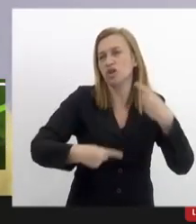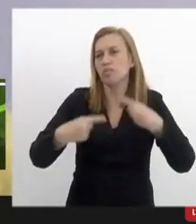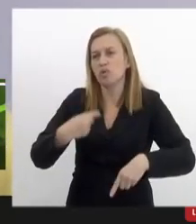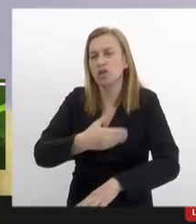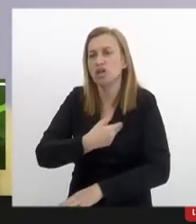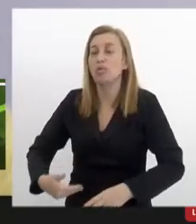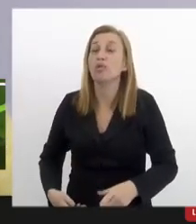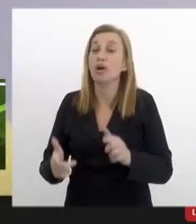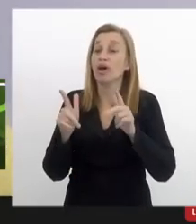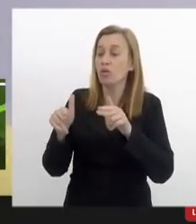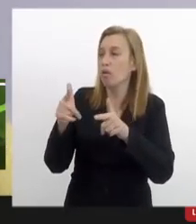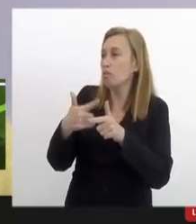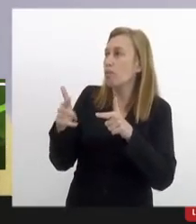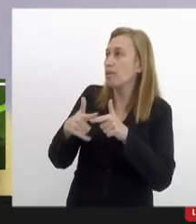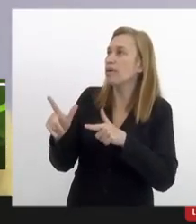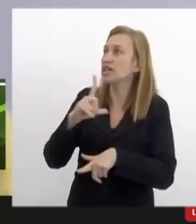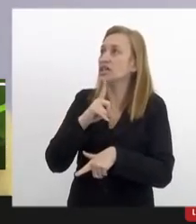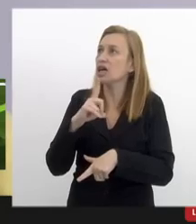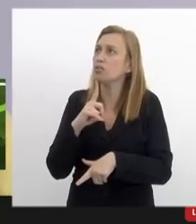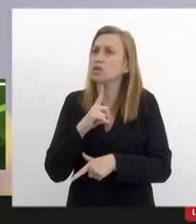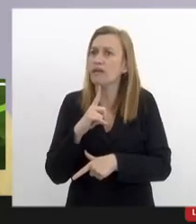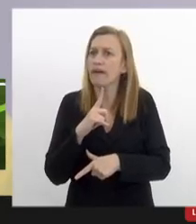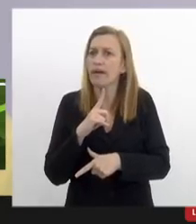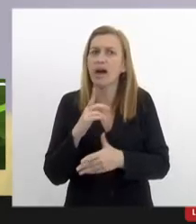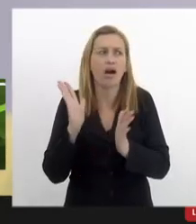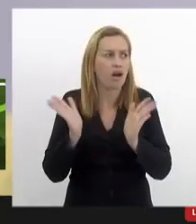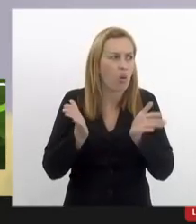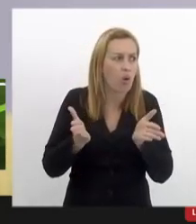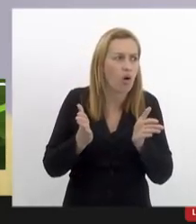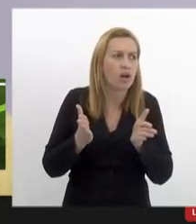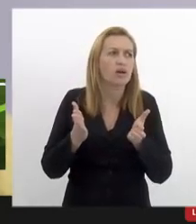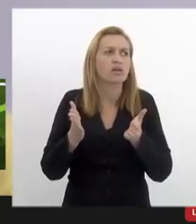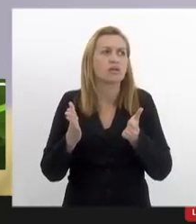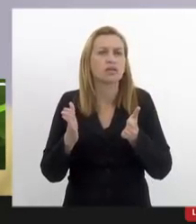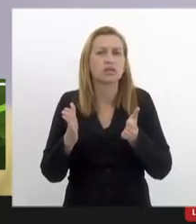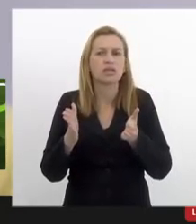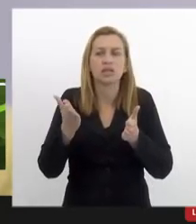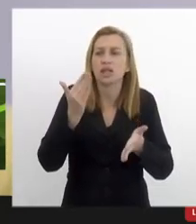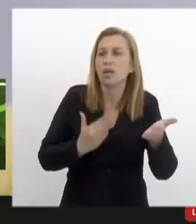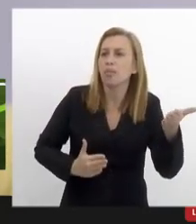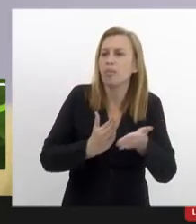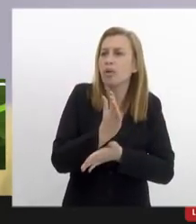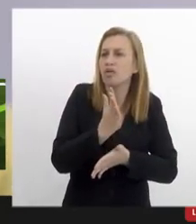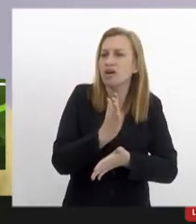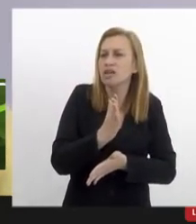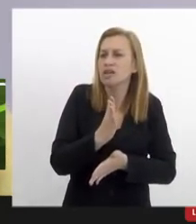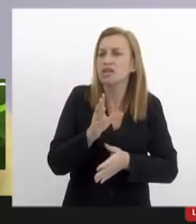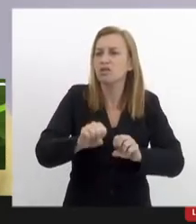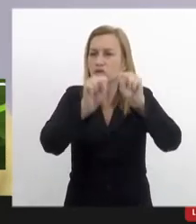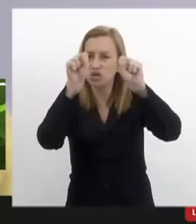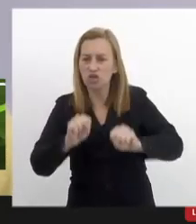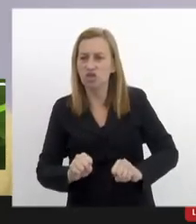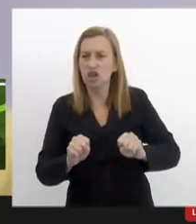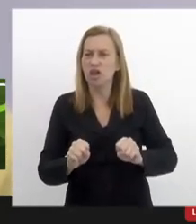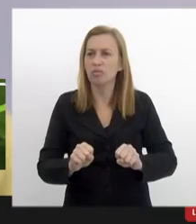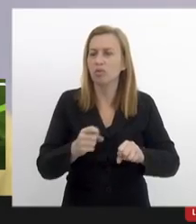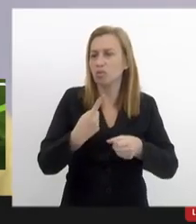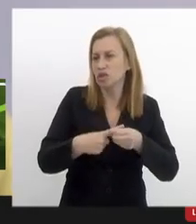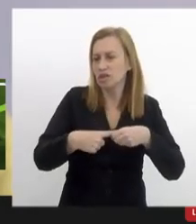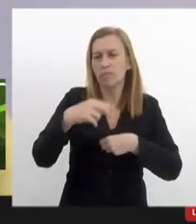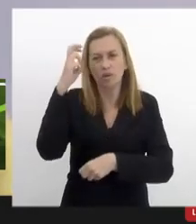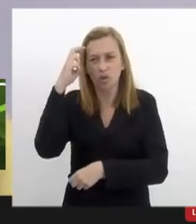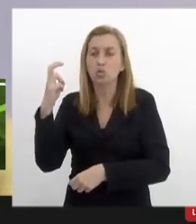o mesmo problema, por exemplo, que a gente enfrenta, é, agora a gente vai enfrentar na aprovação do Sistema Municipal de Cultura, que é uma coisa que o Rio de Janeiro está